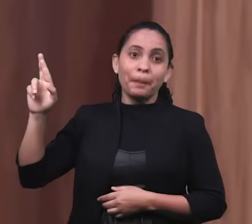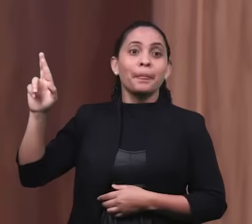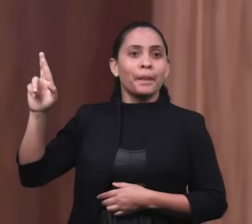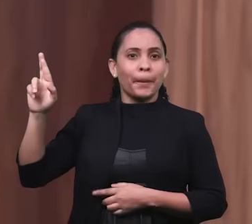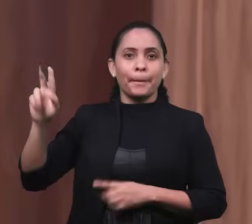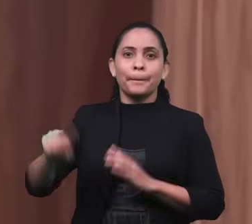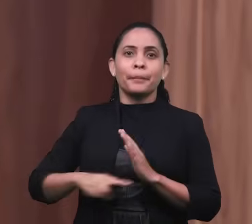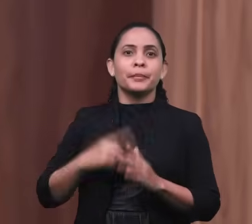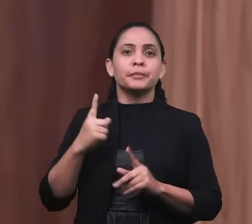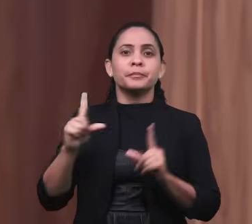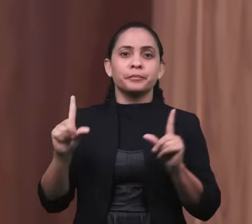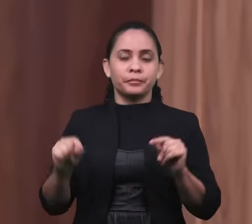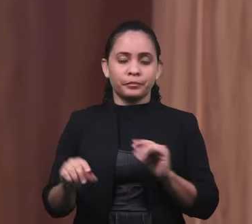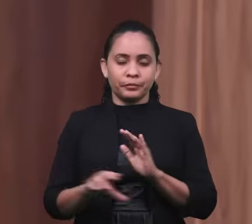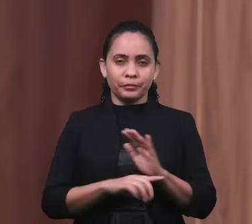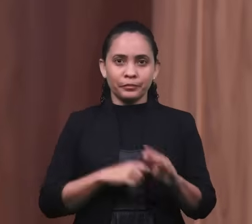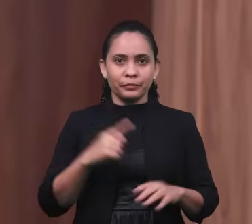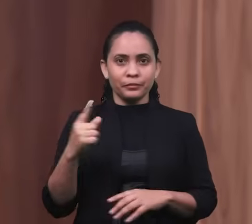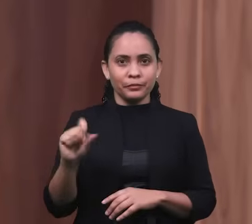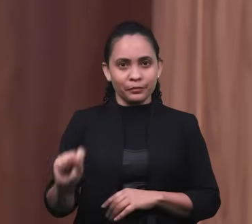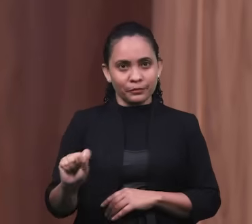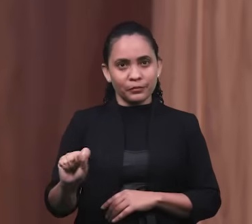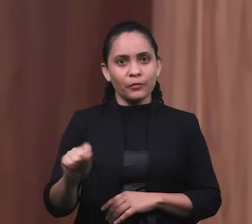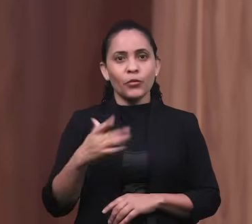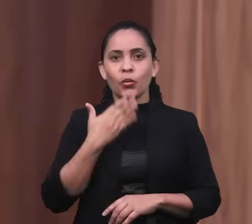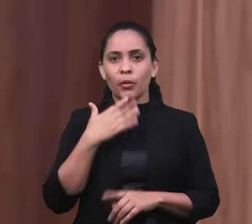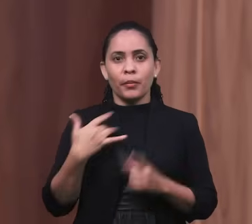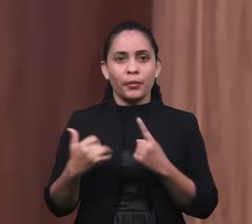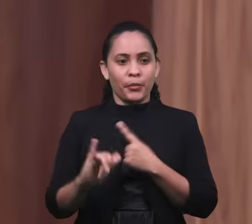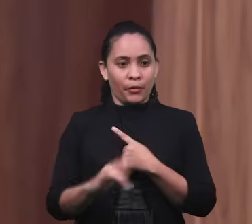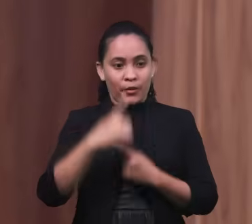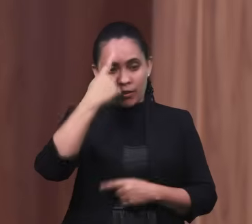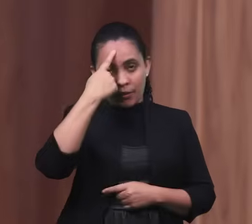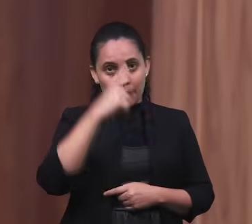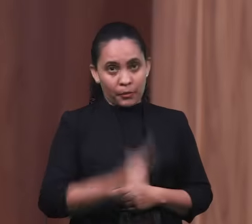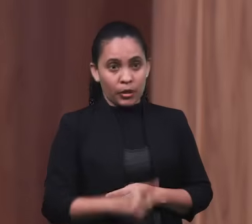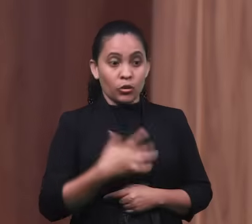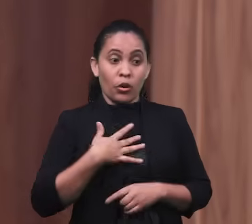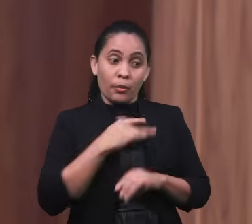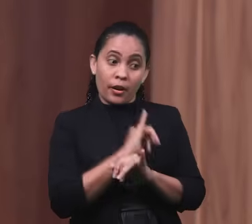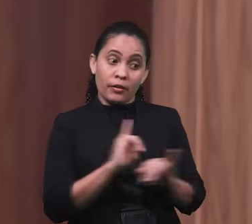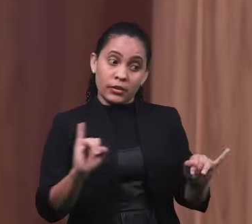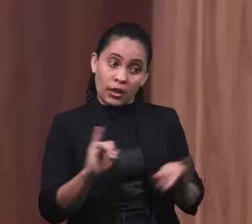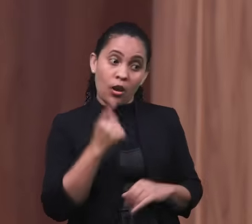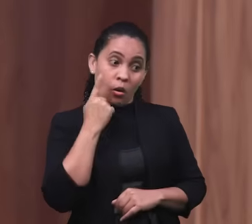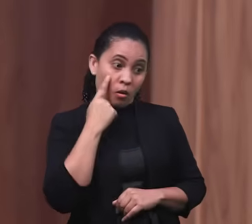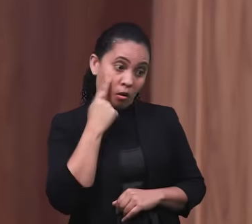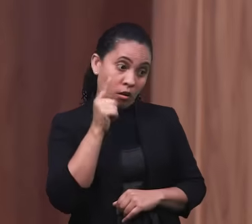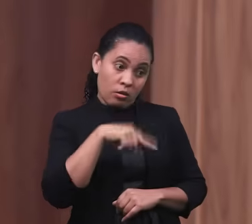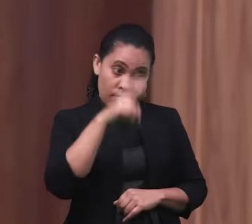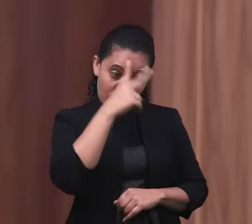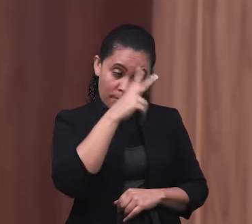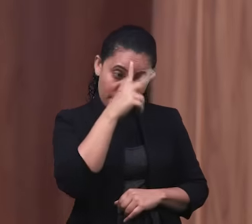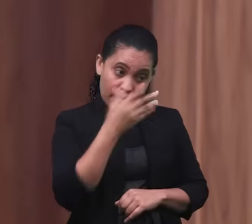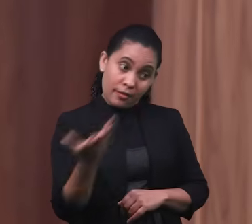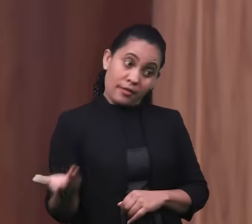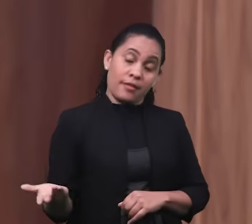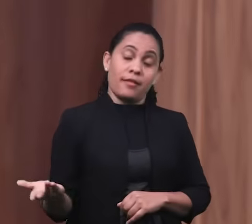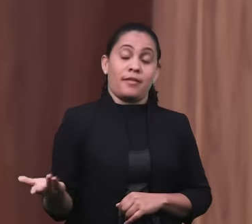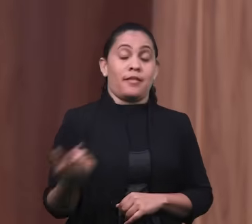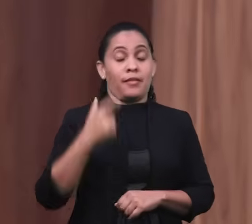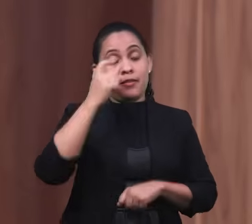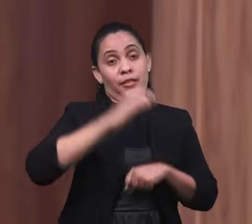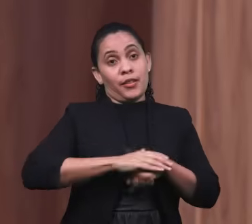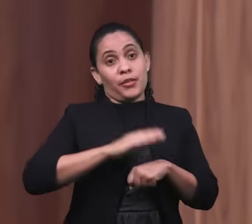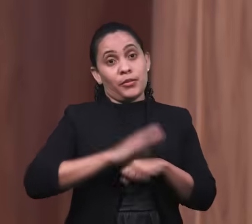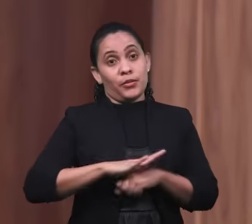Primeiro ele manda, no versículo 8, um profeta. Ele manda um profeta para avisar, olha, para lembrá-los, o Senhor